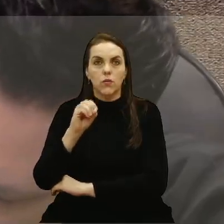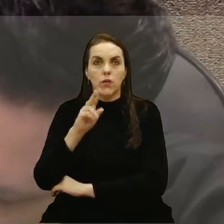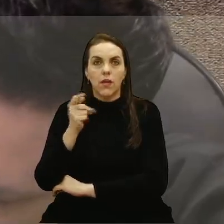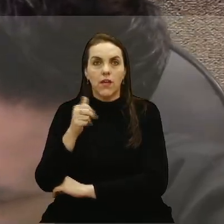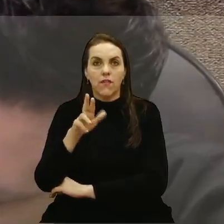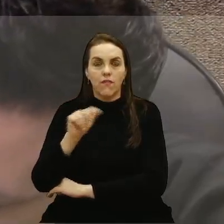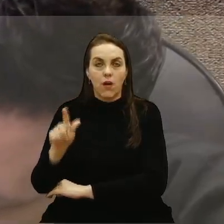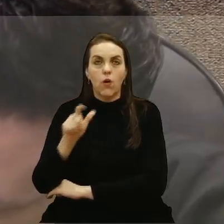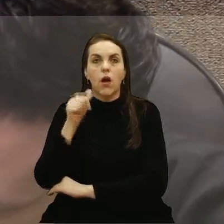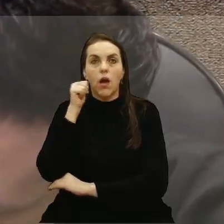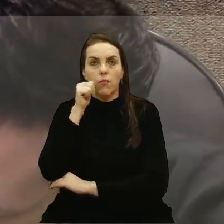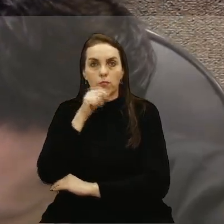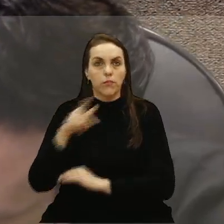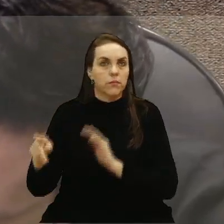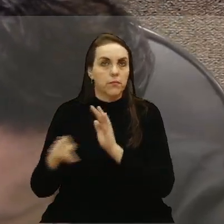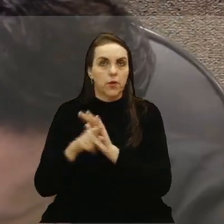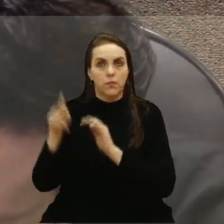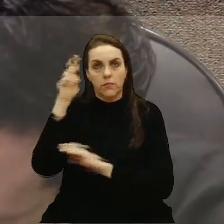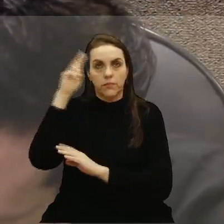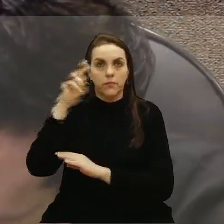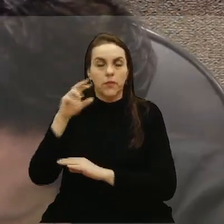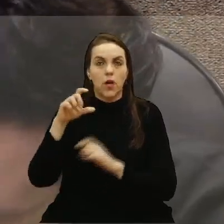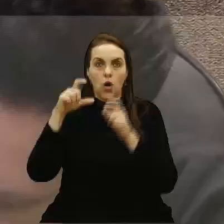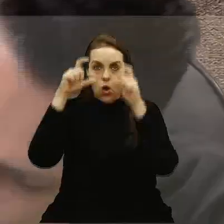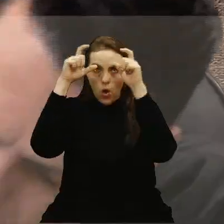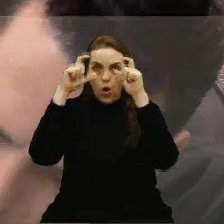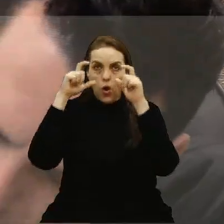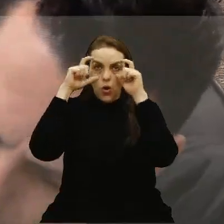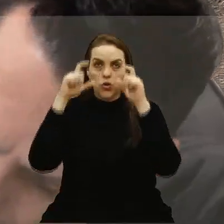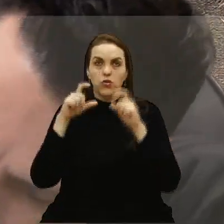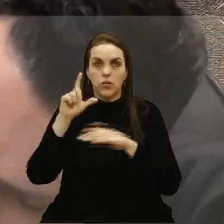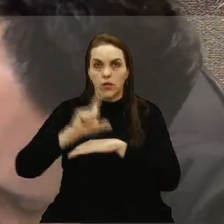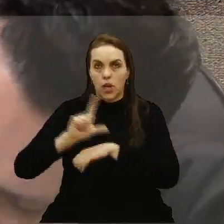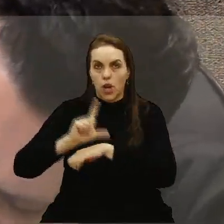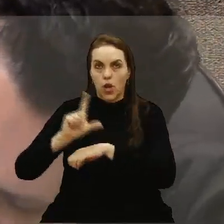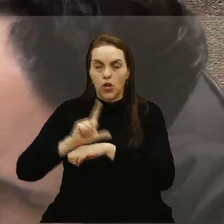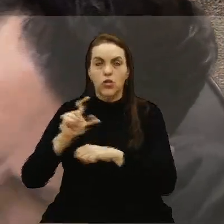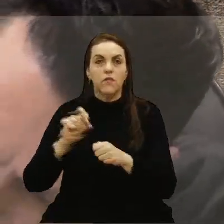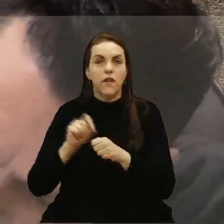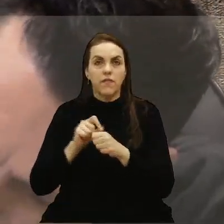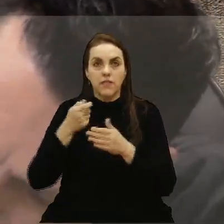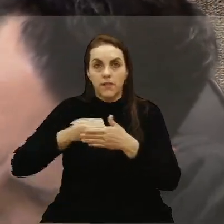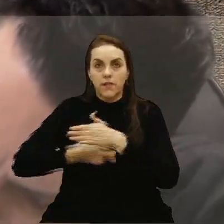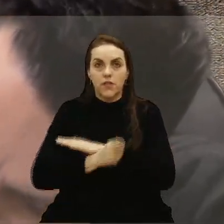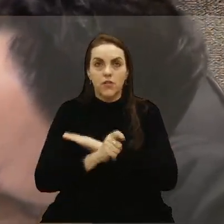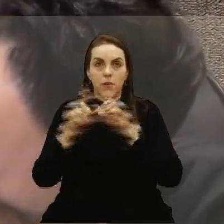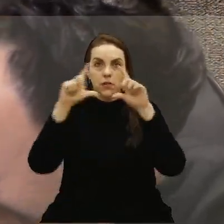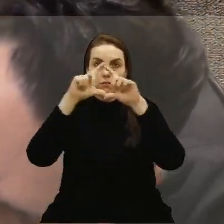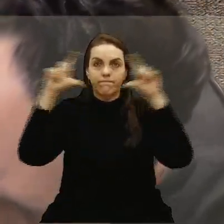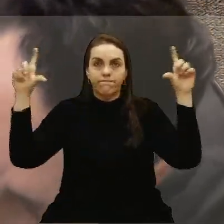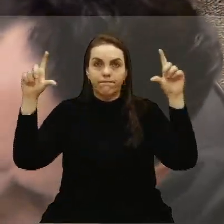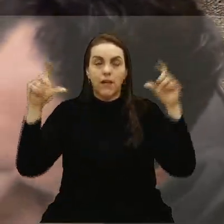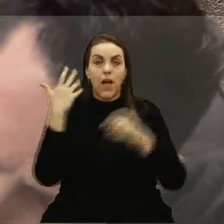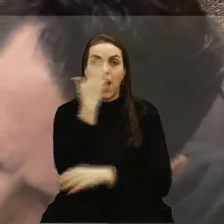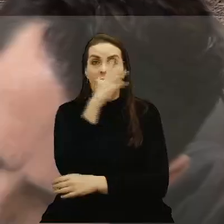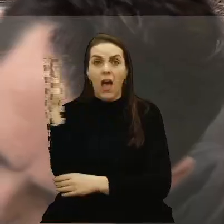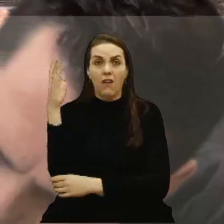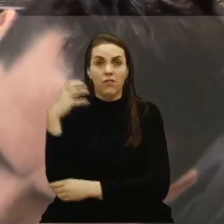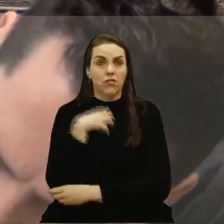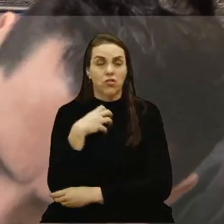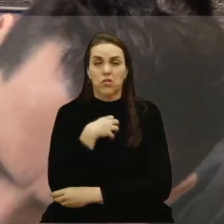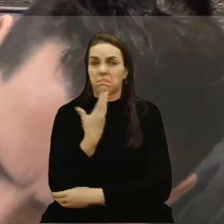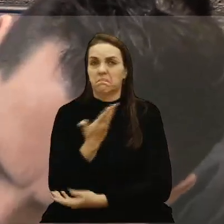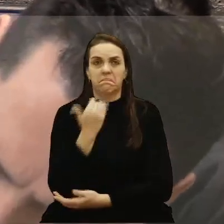me solicitou, disse que vai agora investir até numa nova fachada para a loja, porque com a árvore do jeito que estava, realmente não